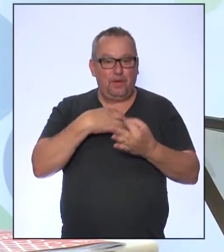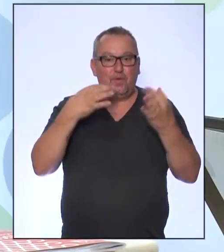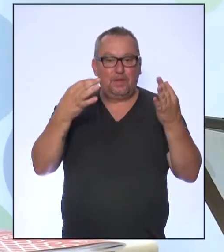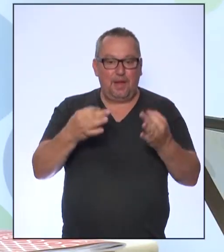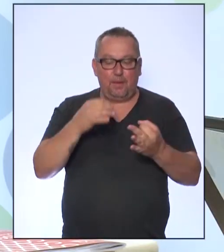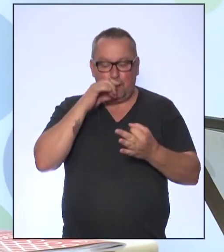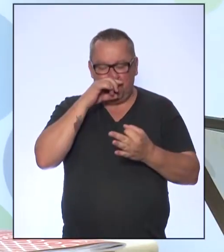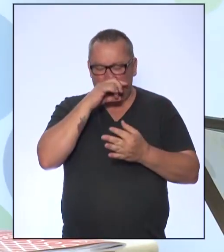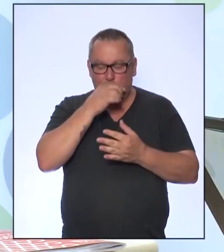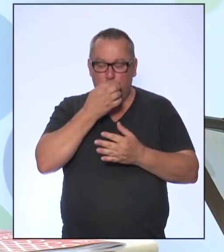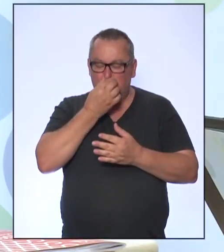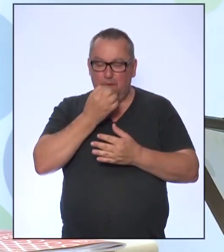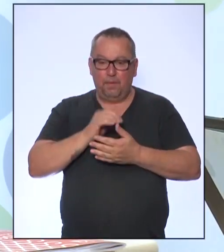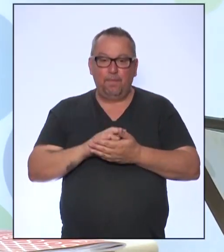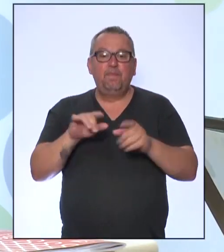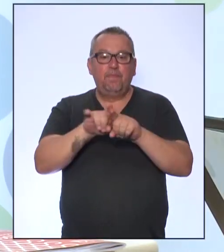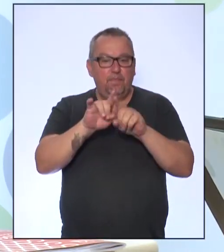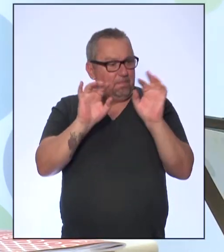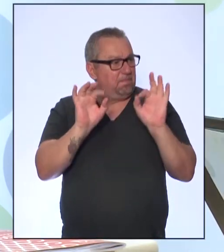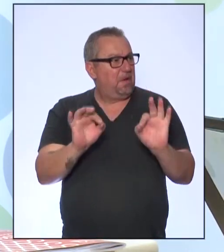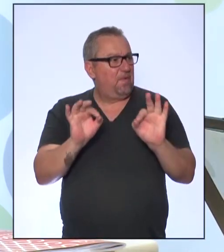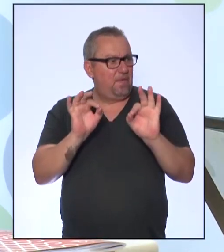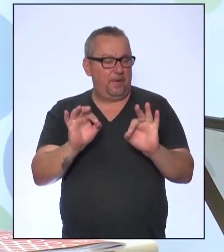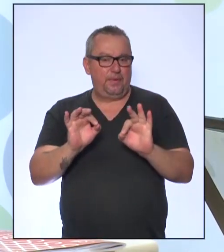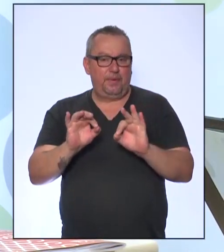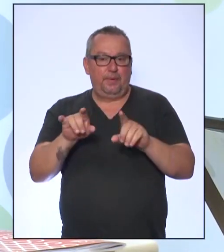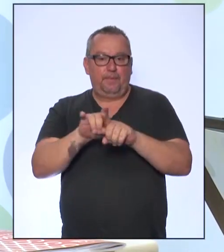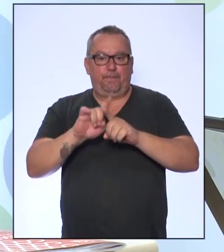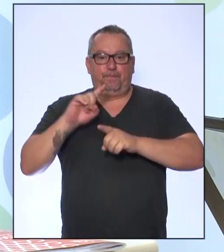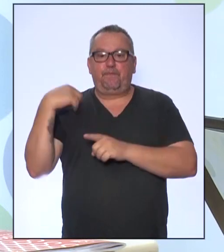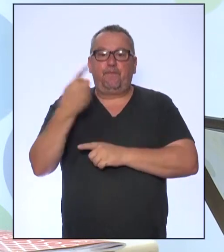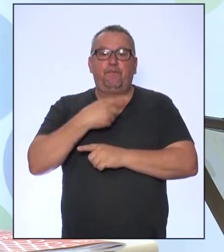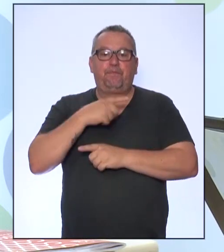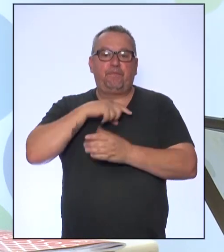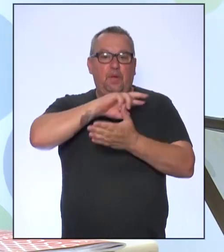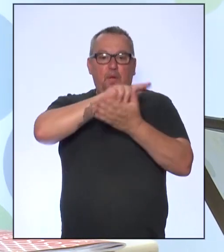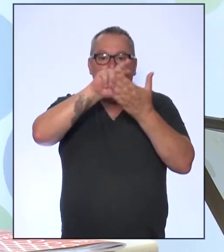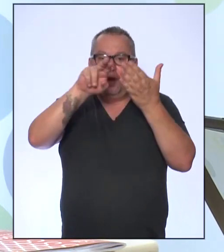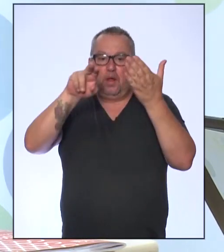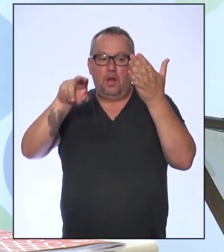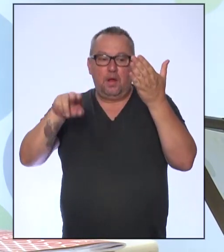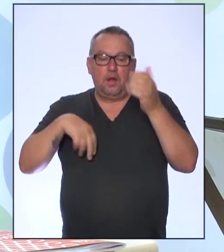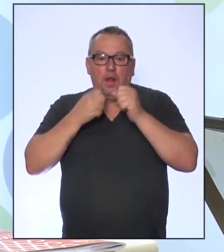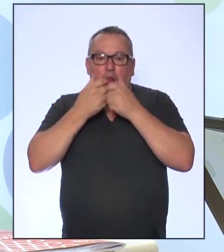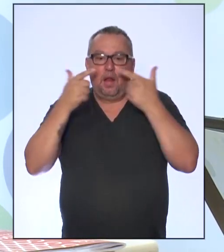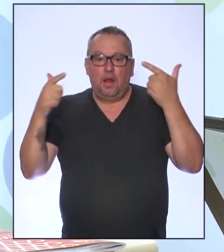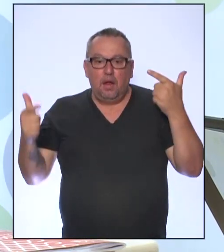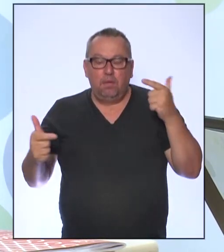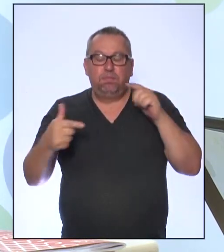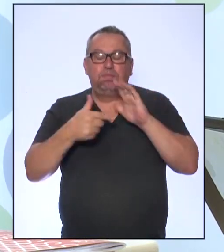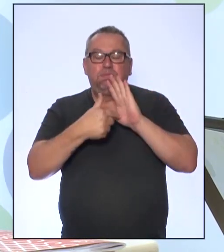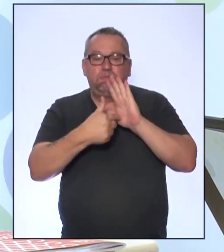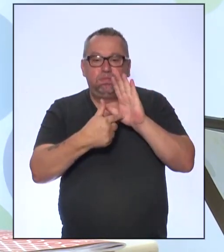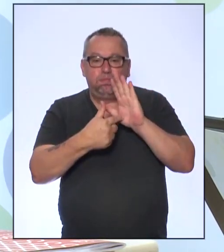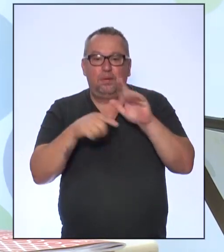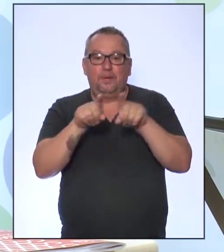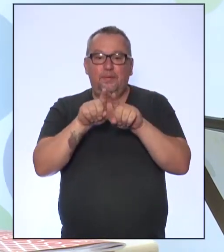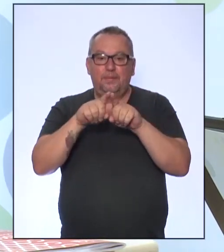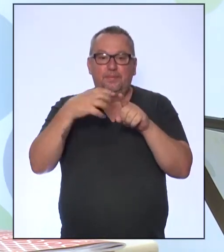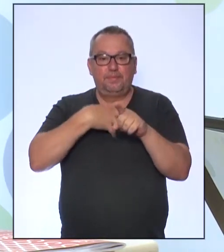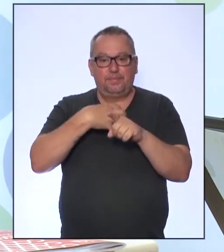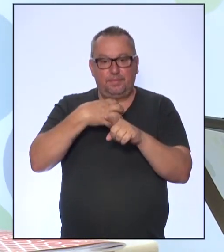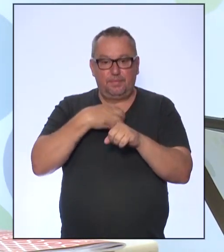uma linha tênue aí. Exatamente. Então, e nós temos várias figuras de linguagem na nossa língua portuguesa, vários